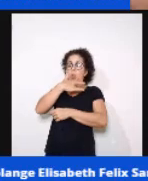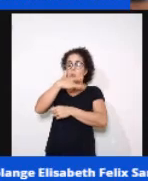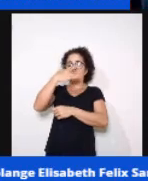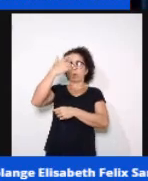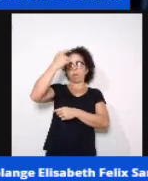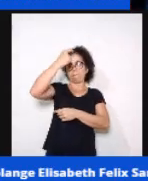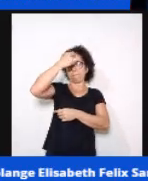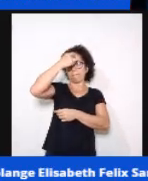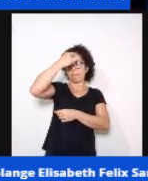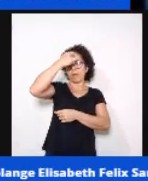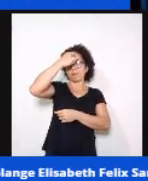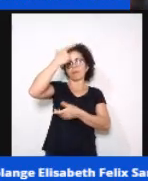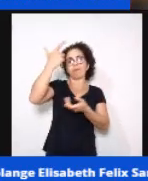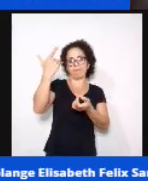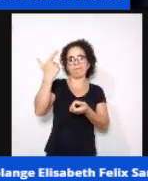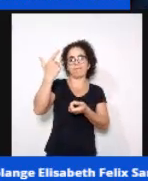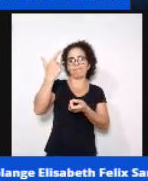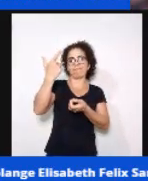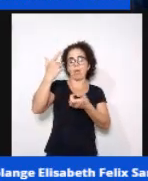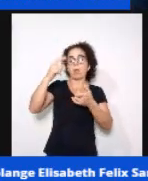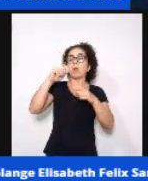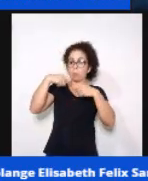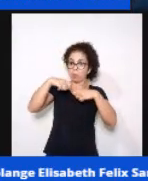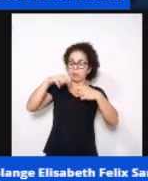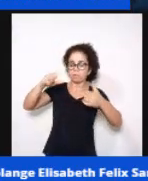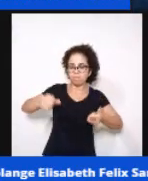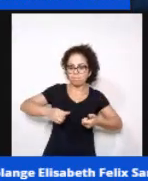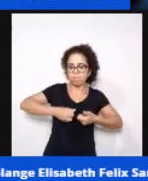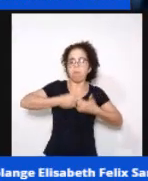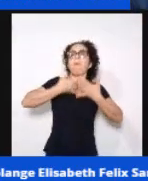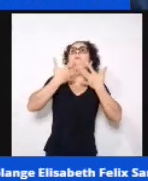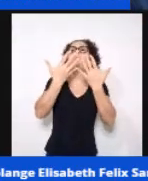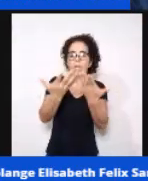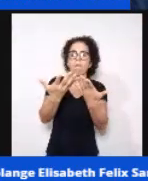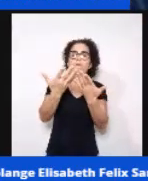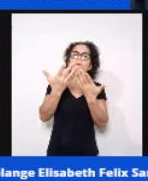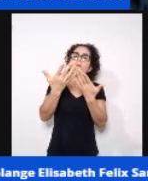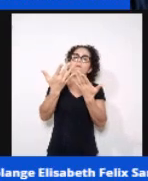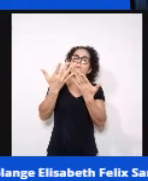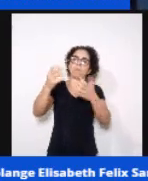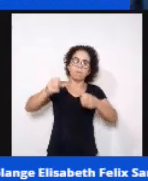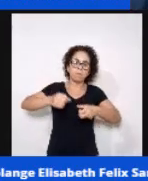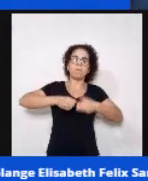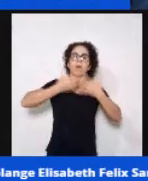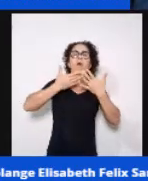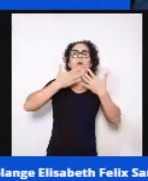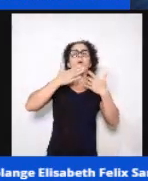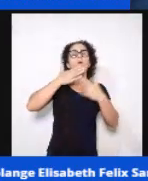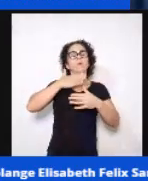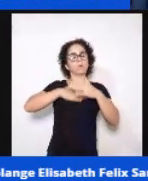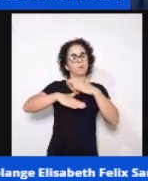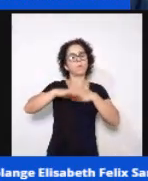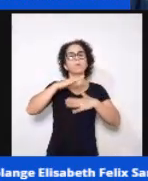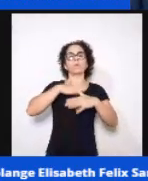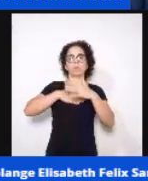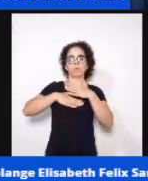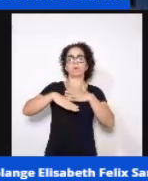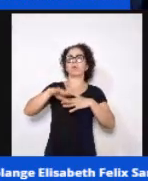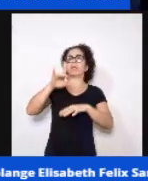não é bom para que ele vá para fora, para que ele vá embora, certo? Então, mascarar